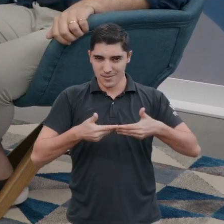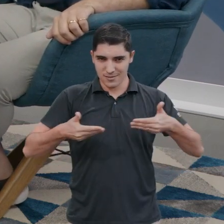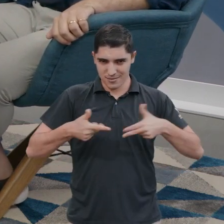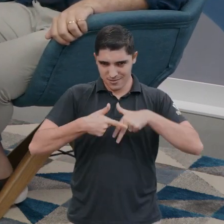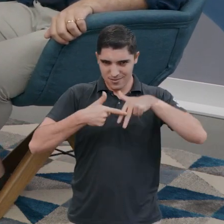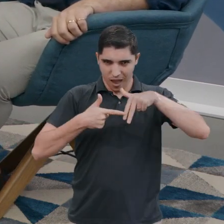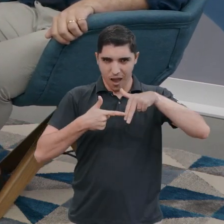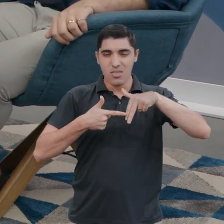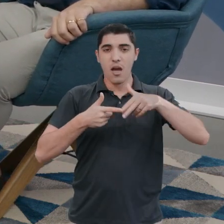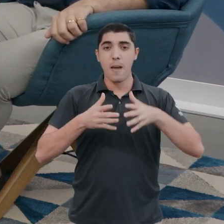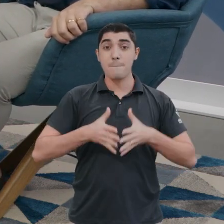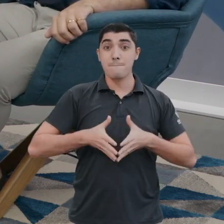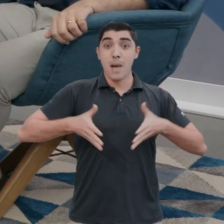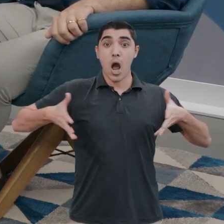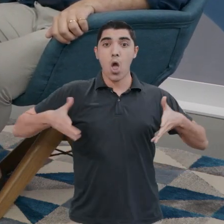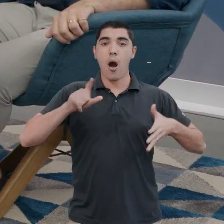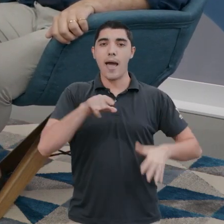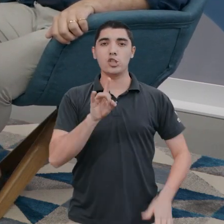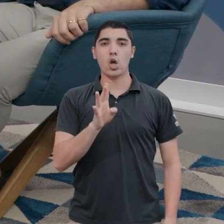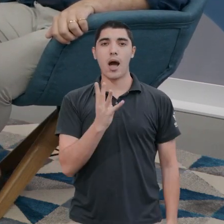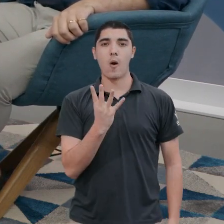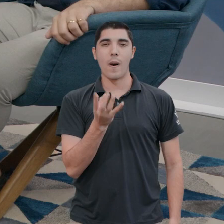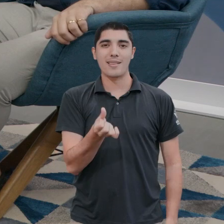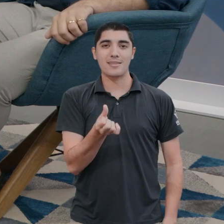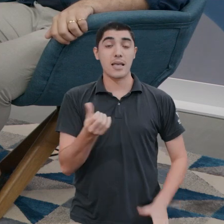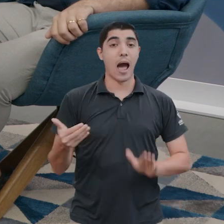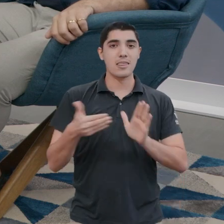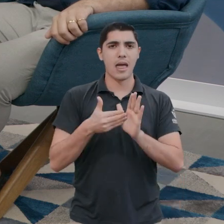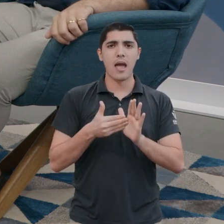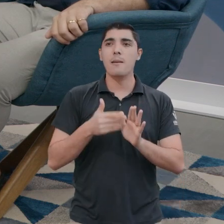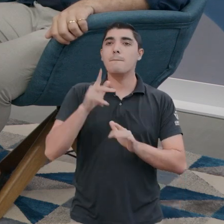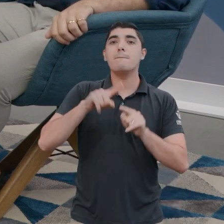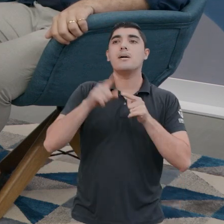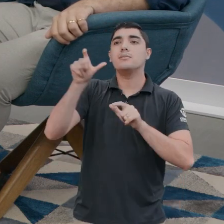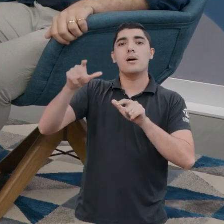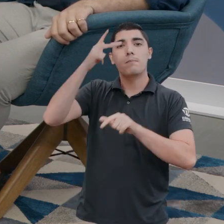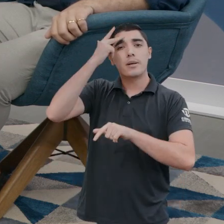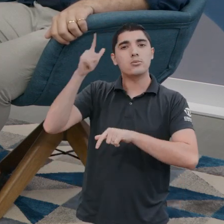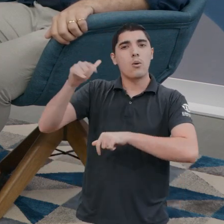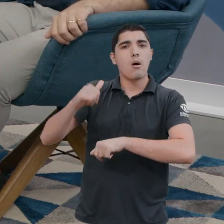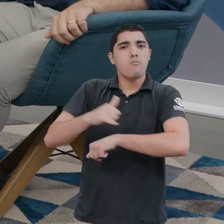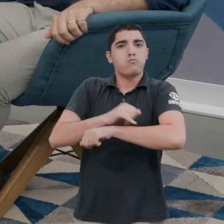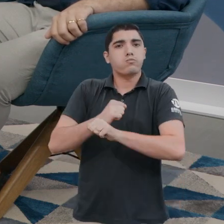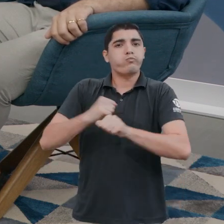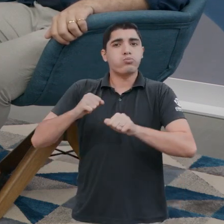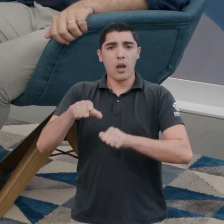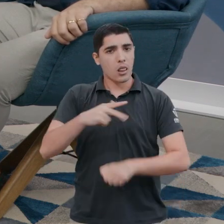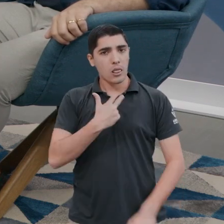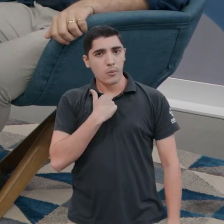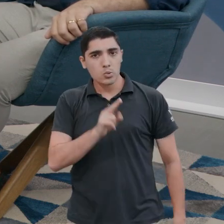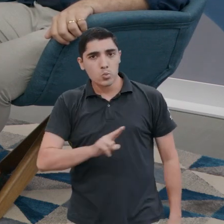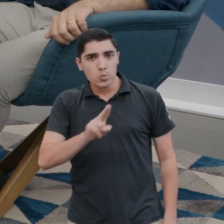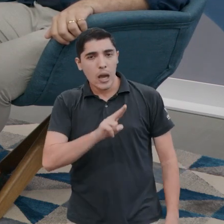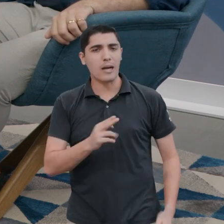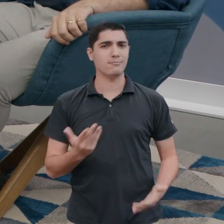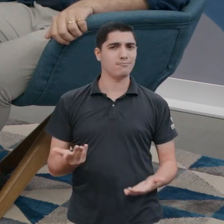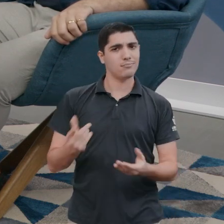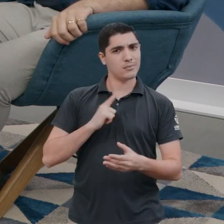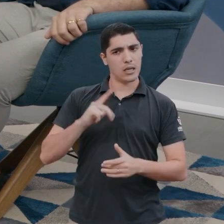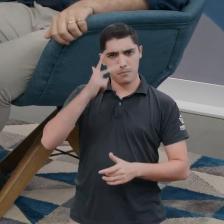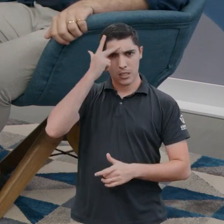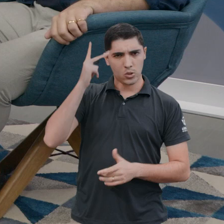é um tamanho plus size, né? Então, assim, você também exclui muitas pessoas da moda nesse sentido, né? É um assunto que precisa